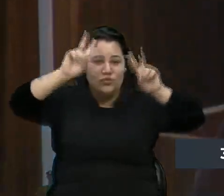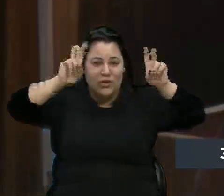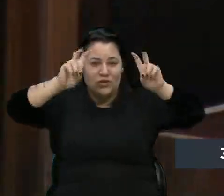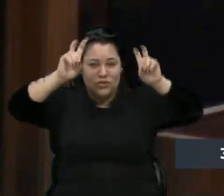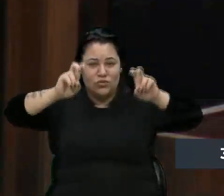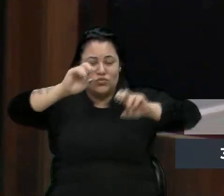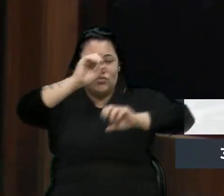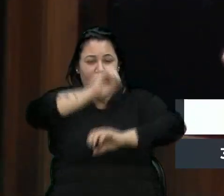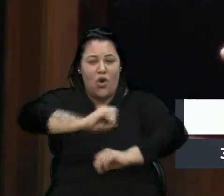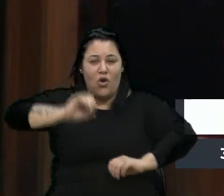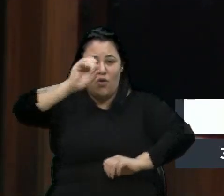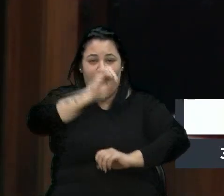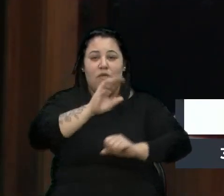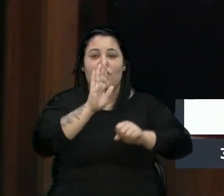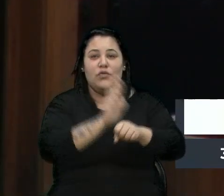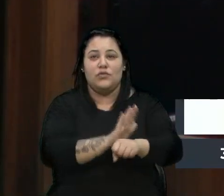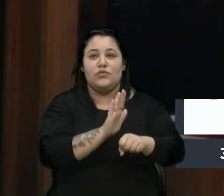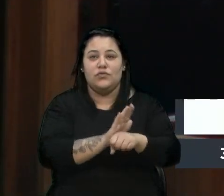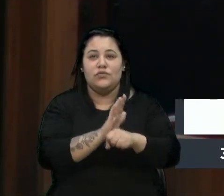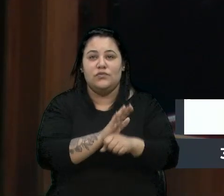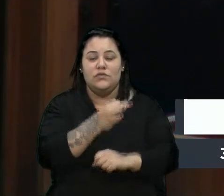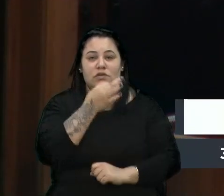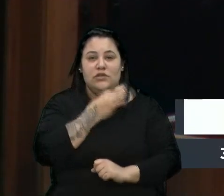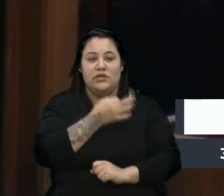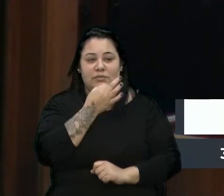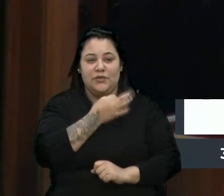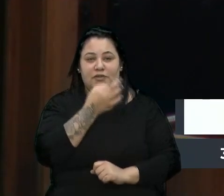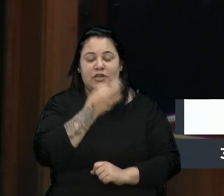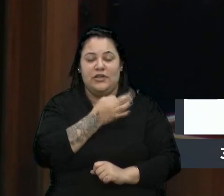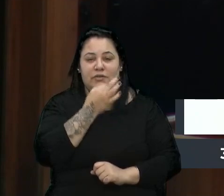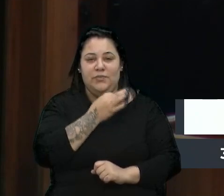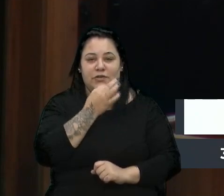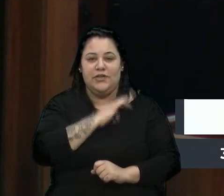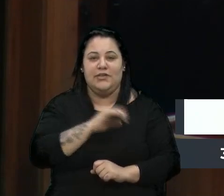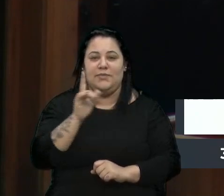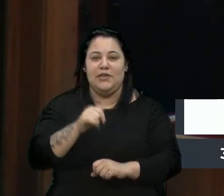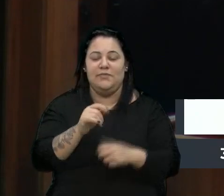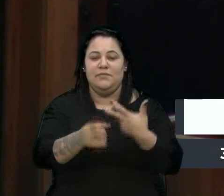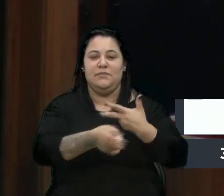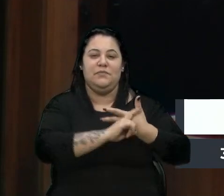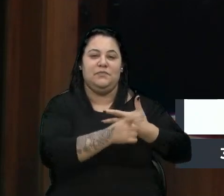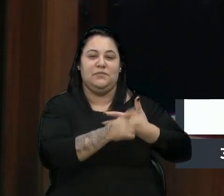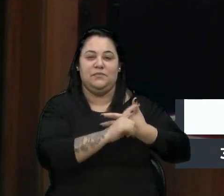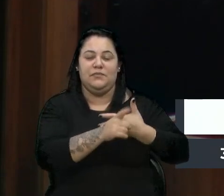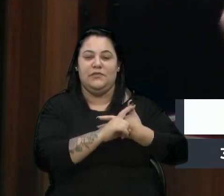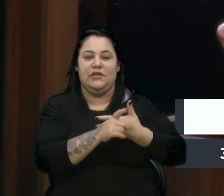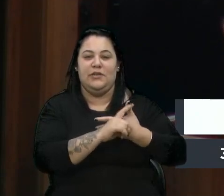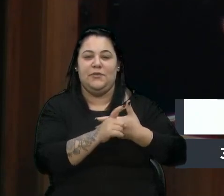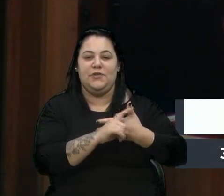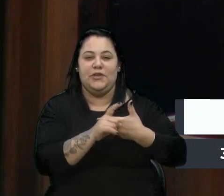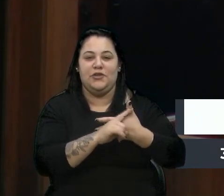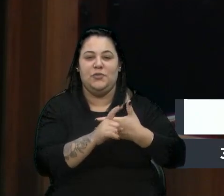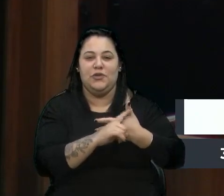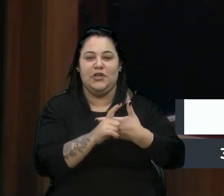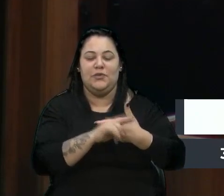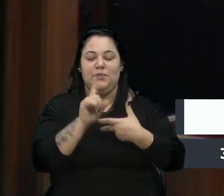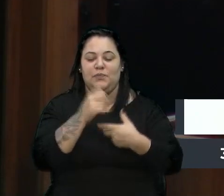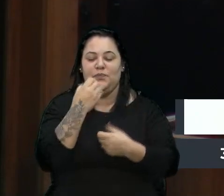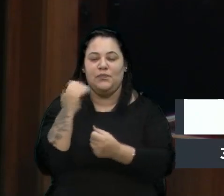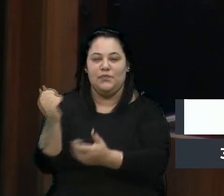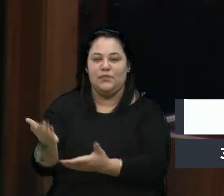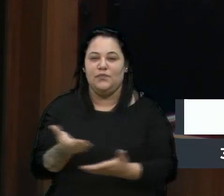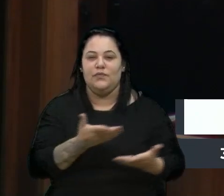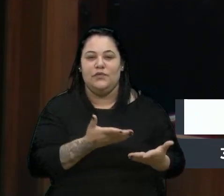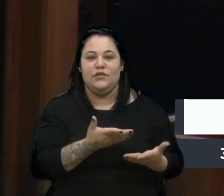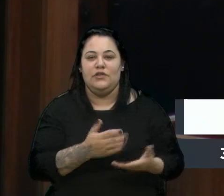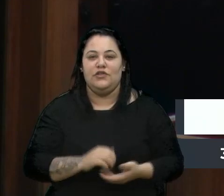a ajudar as empresas. Então, o Poder Executivo participar, ele sempre é convidado, é muito bem-vindo. Isso aí vem a